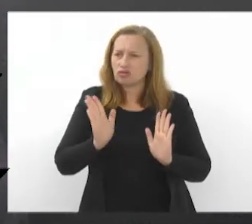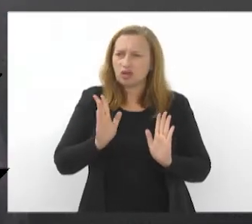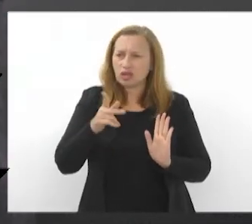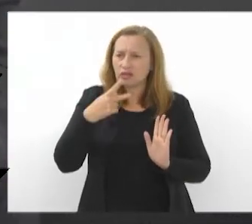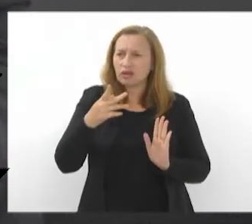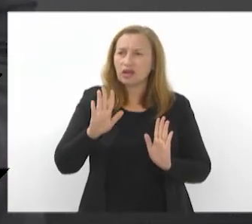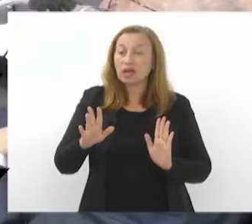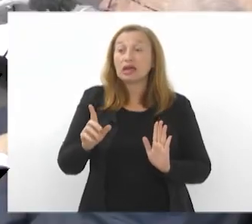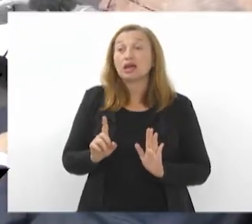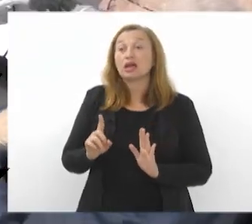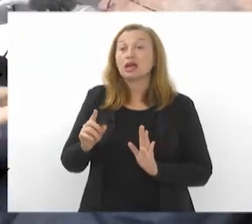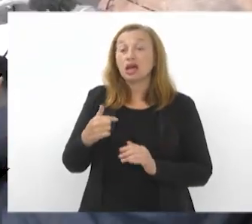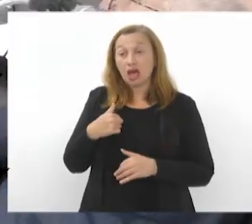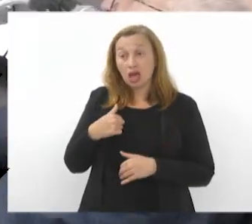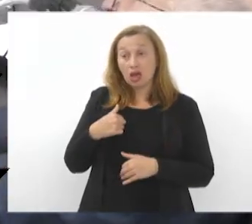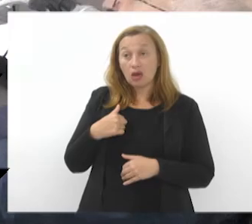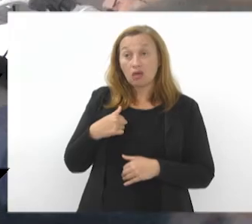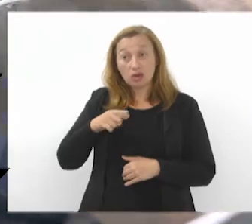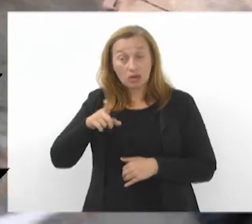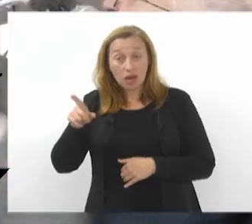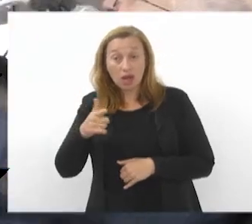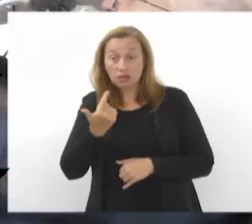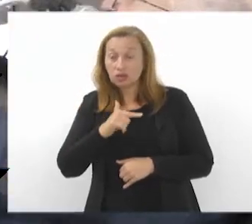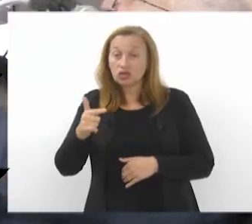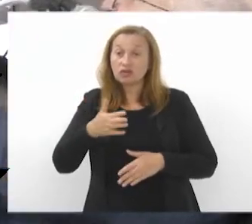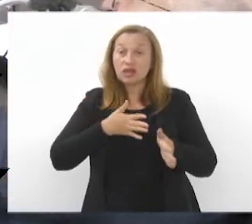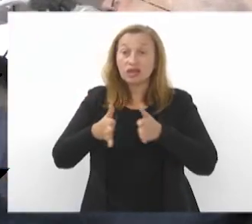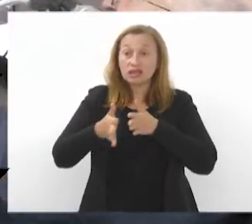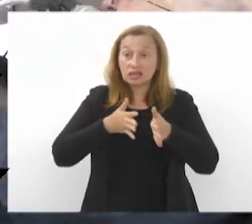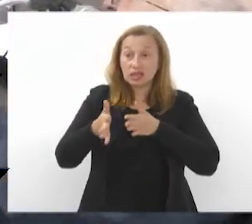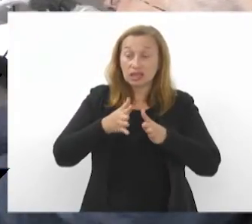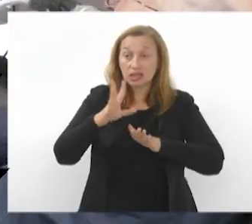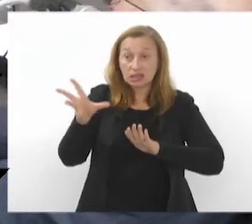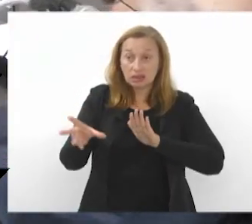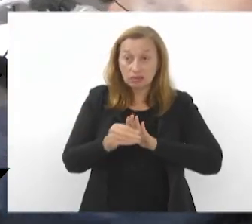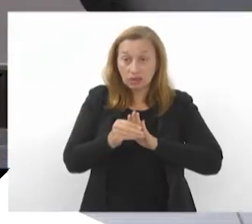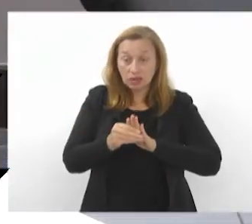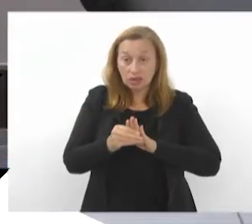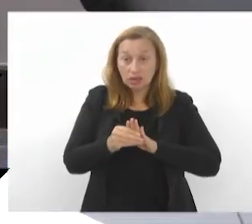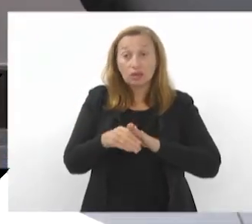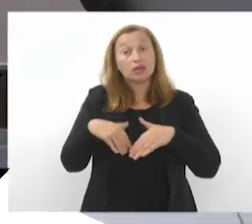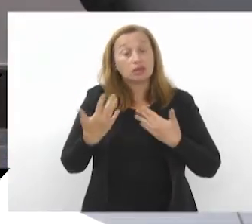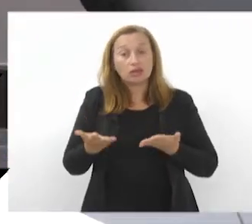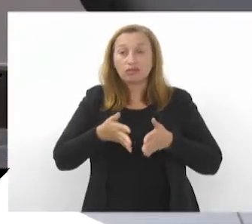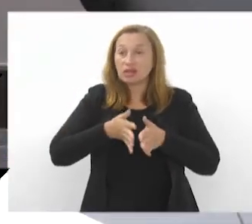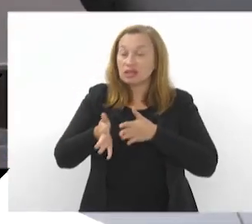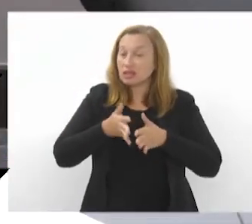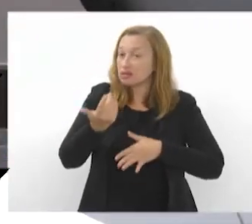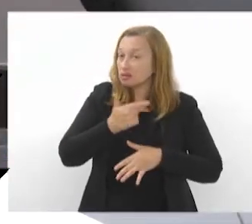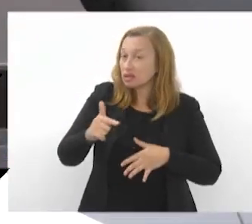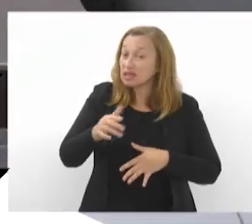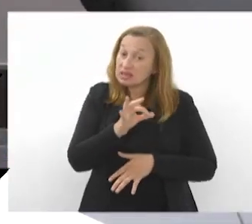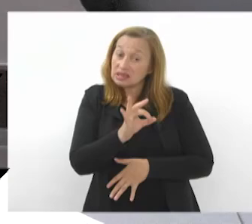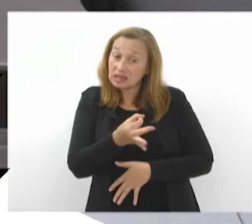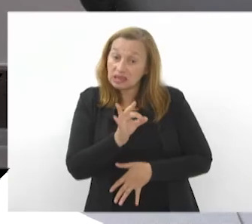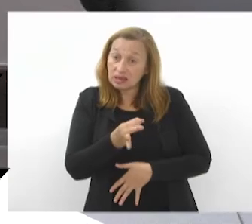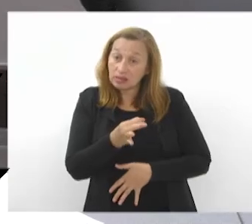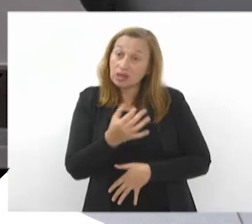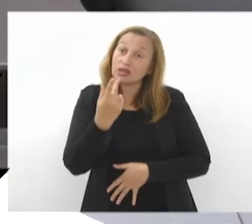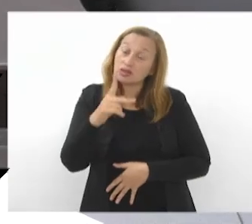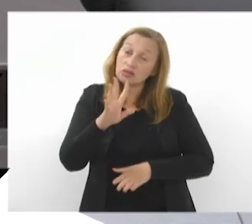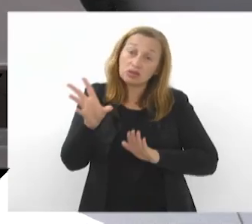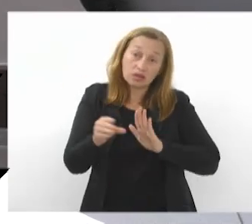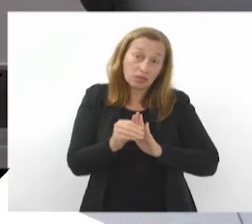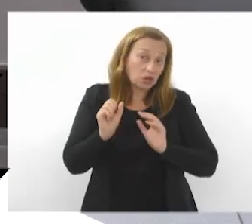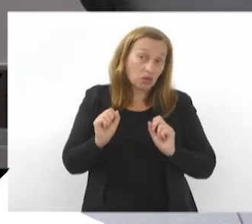Tanto ela Não, quanto agora eu sim. não entendi. tivemos acesso às suas emendas. Perfeito. Não tendo acesso, evidentemente, se as suas emendas são